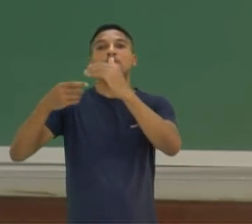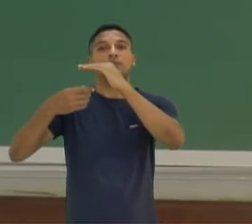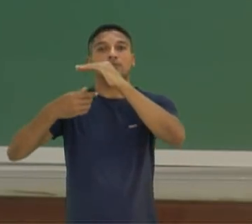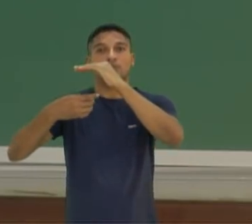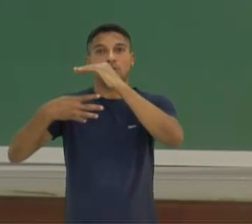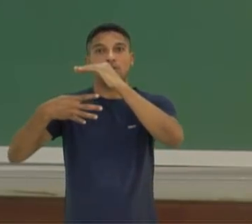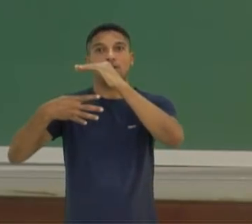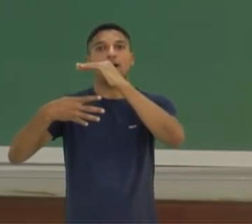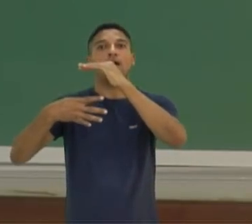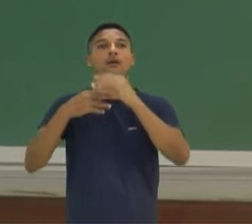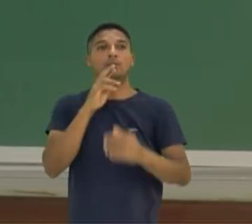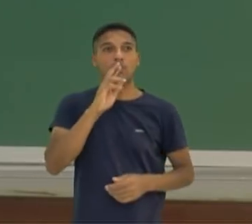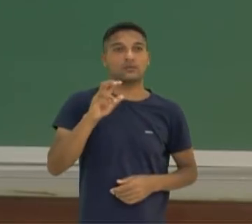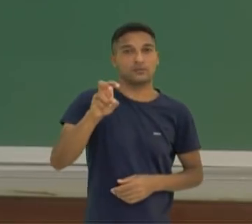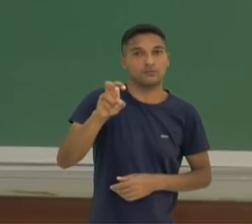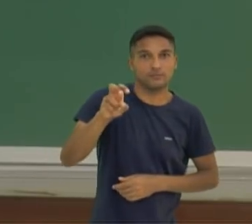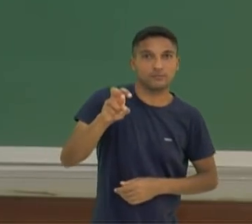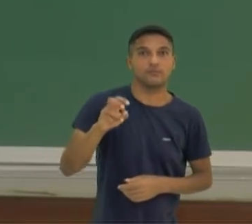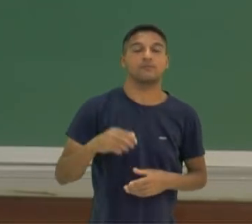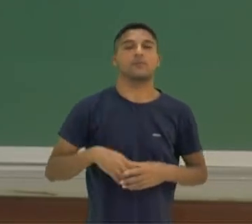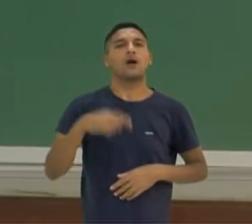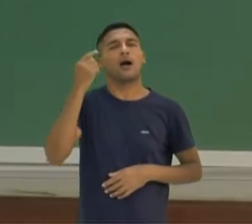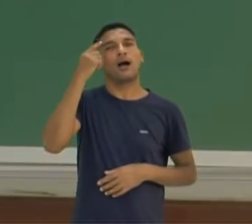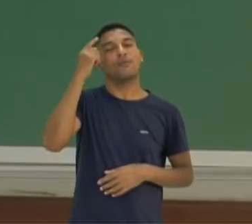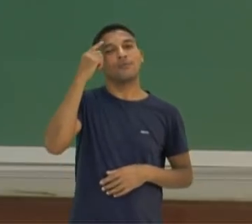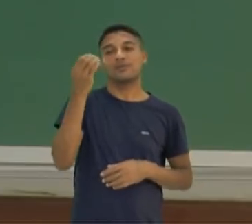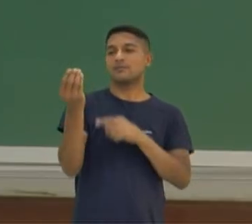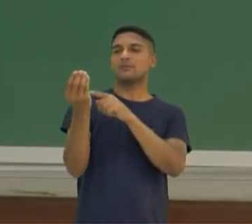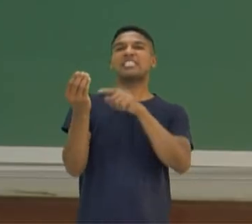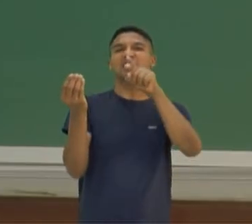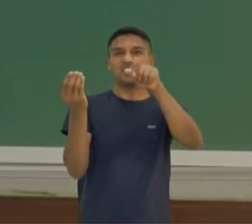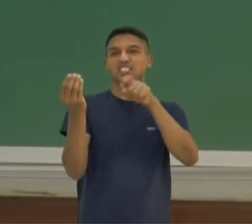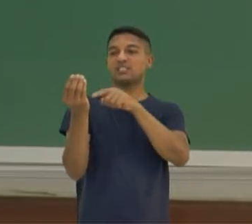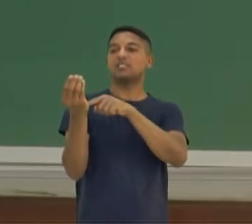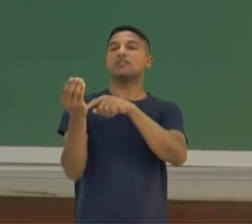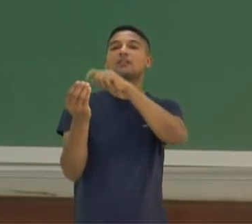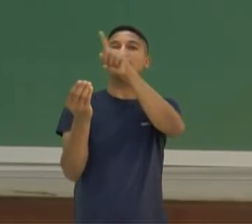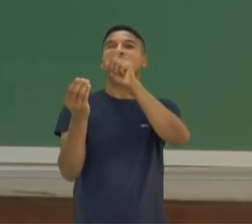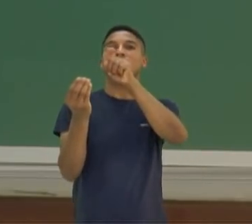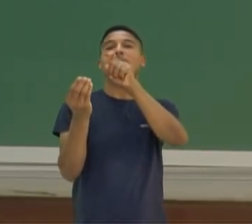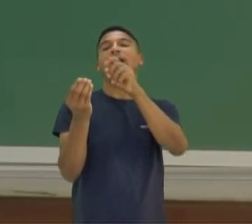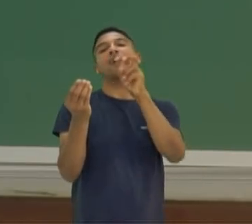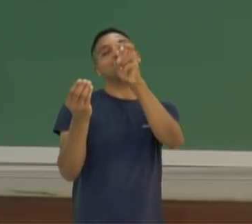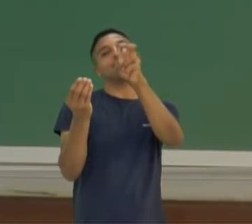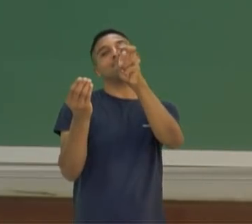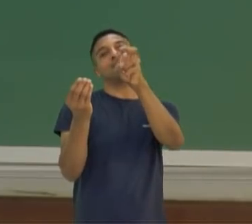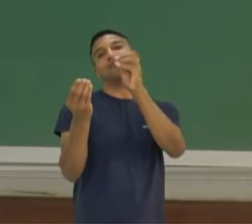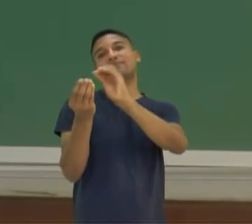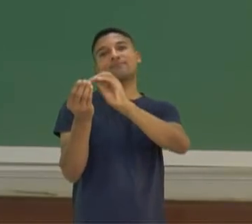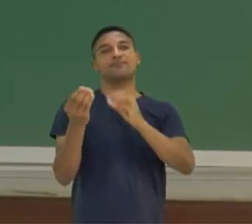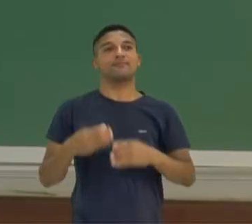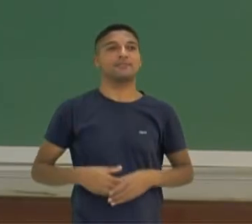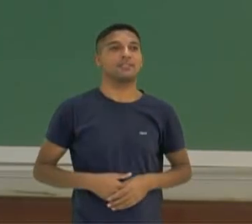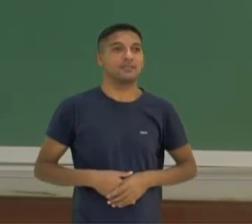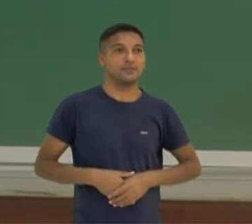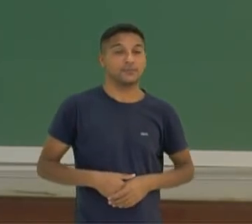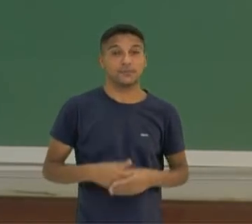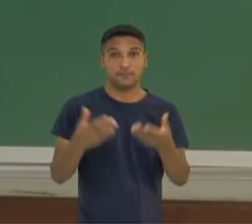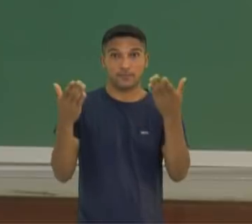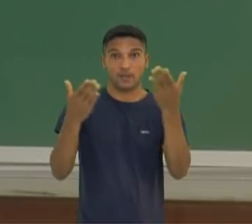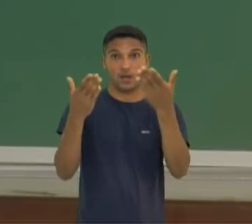5. Nesse caso, o valor que eu pensei é 5. Agora, um quiz para